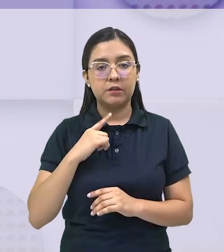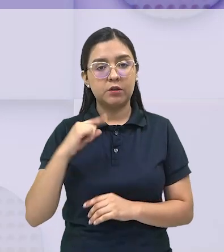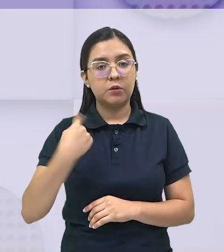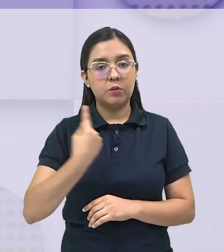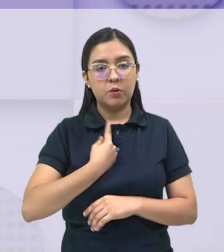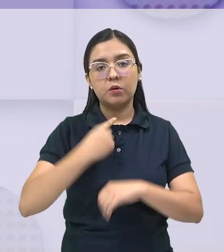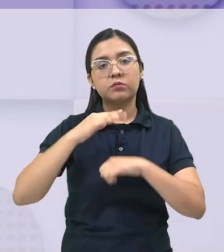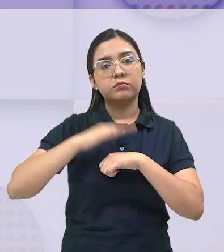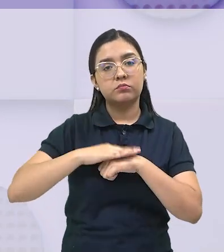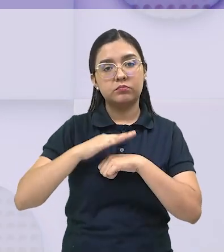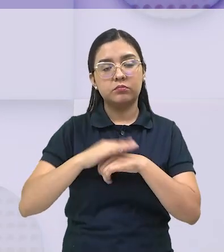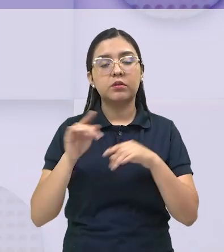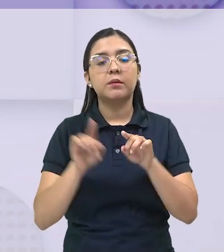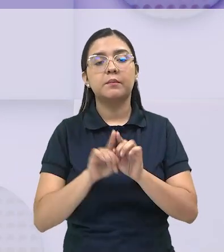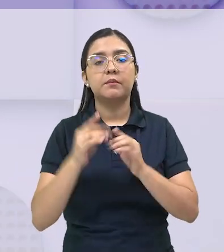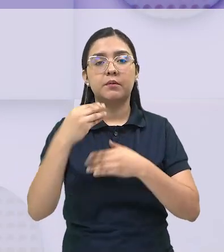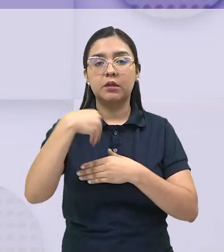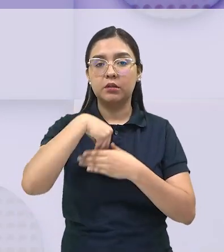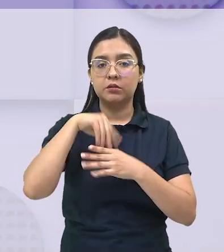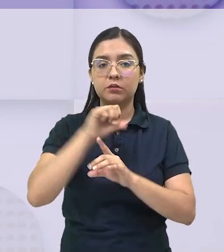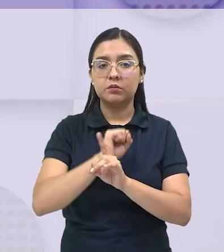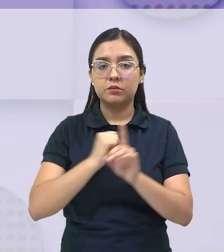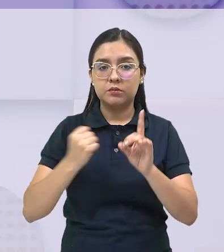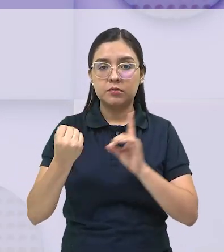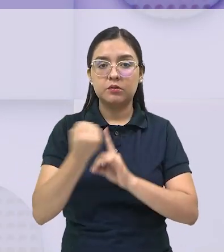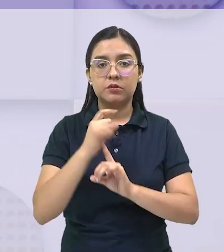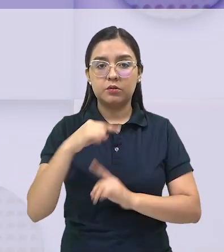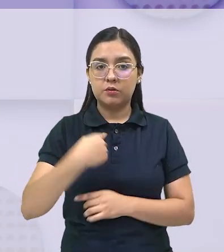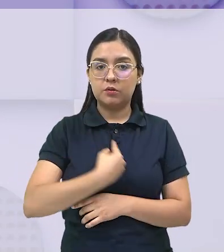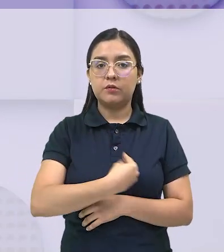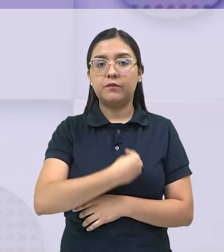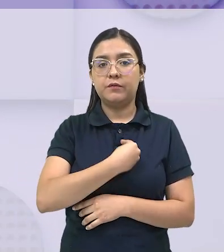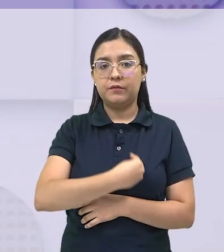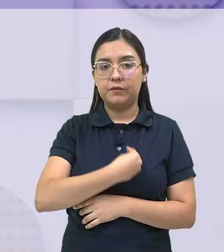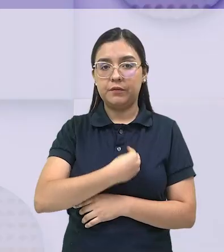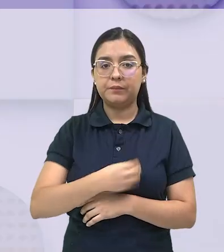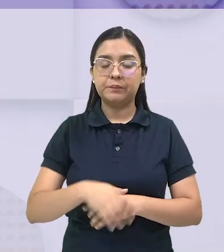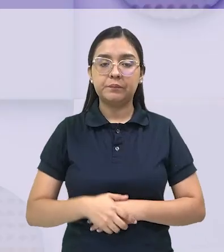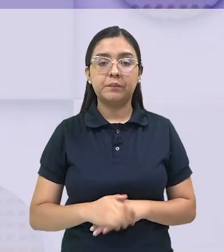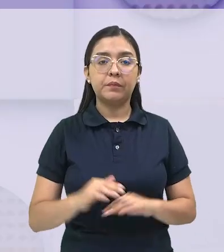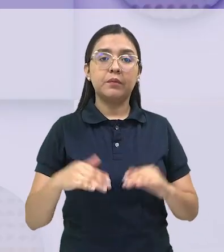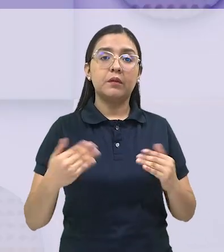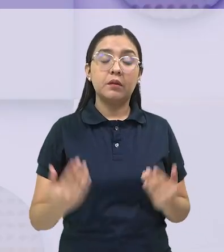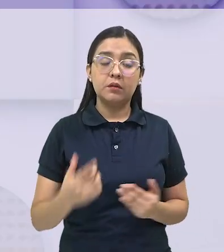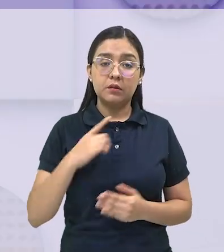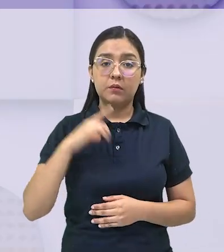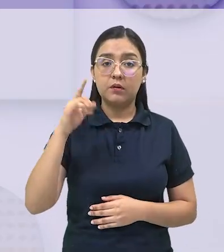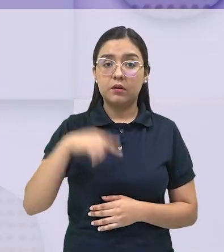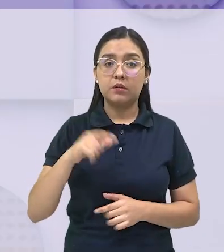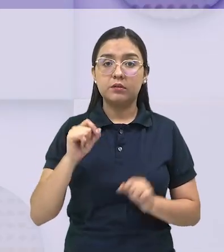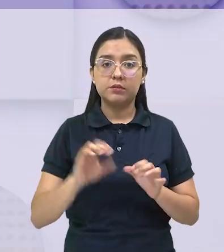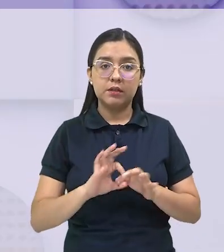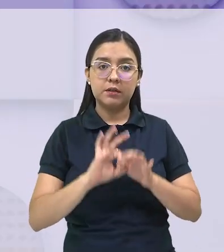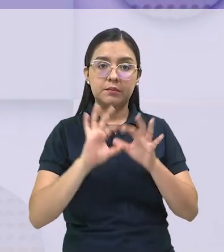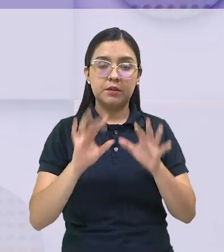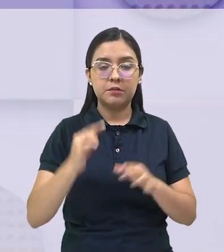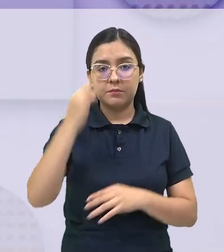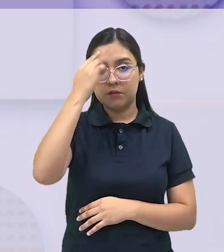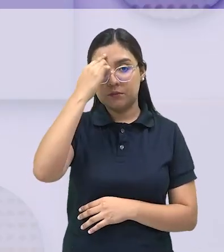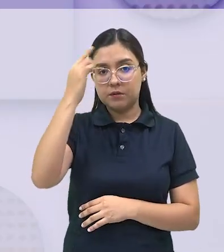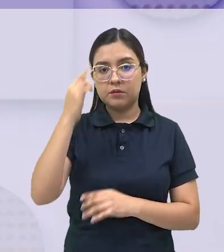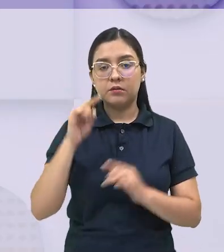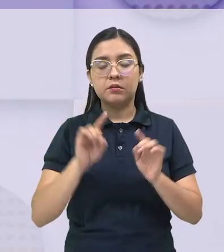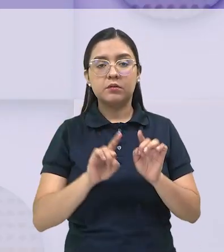nós mesmos e na sociedade na qual nós vivemos. E uma dessas questões é a liberdade de